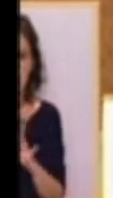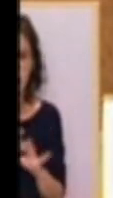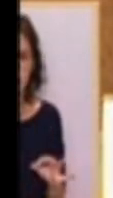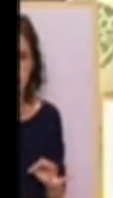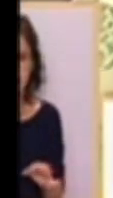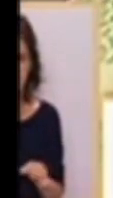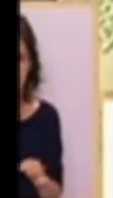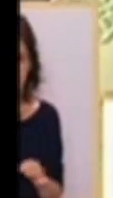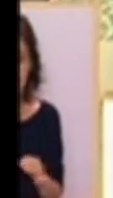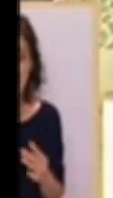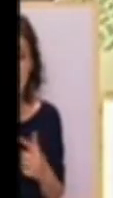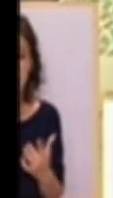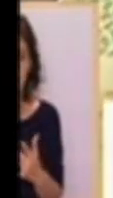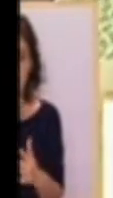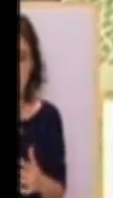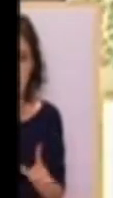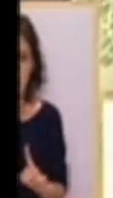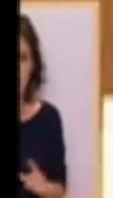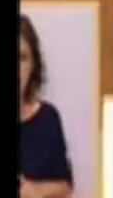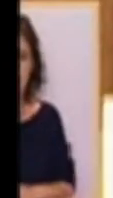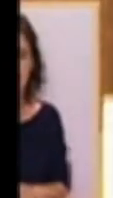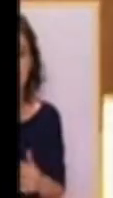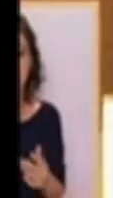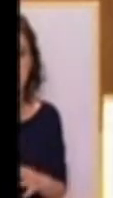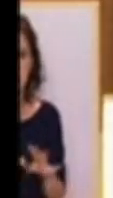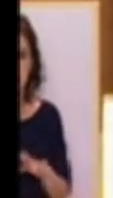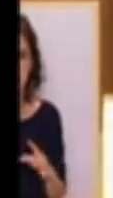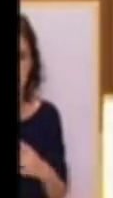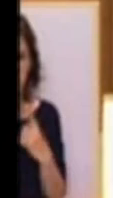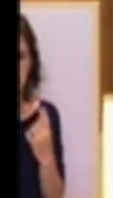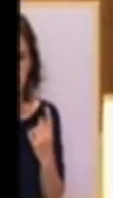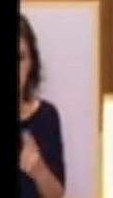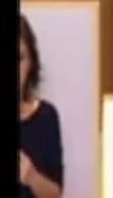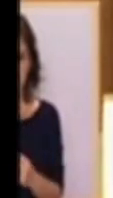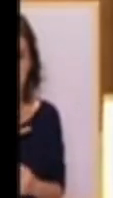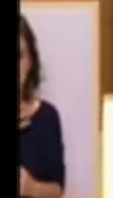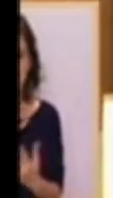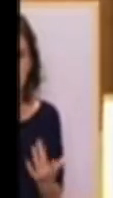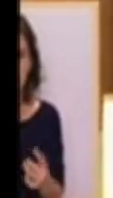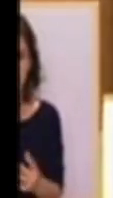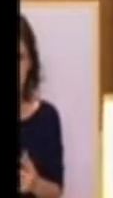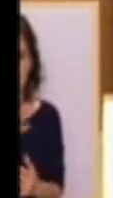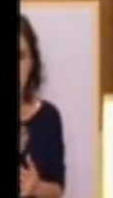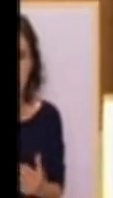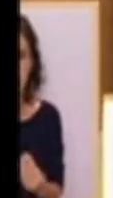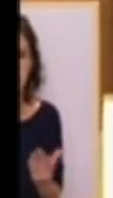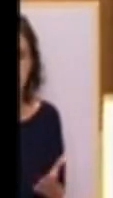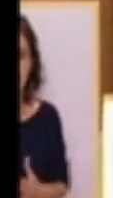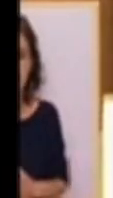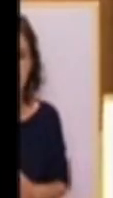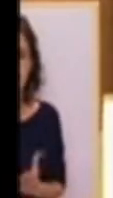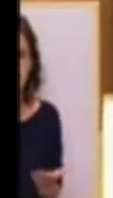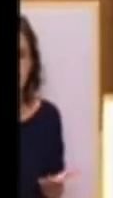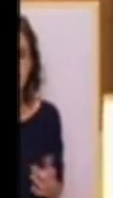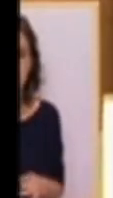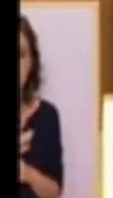absolutamente extraordinárias. E cantas português ou não, não cantas? Quando faço o meu espetáculo, às vezes canto um fado. É, e as pessoas gostam, claro. Gostam muito.